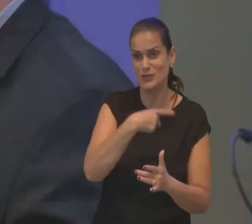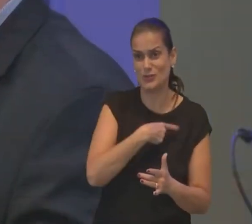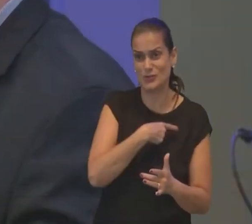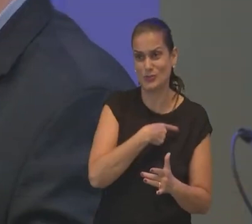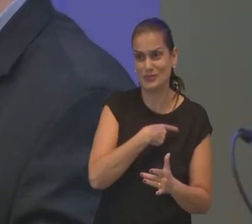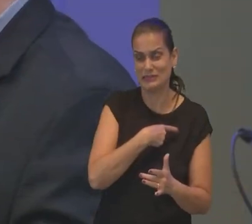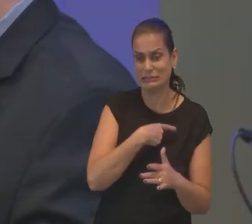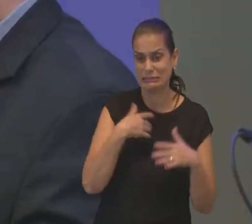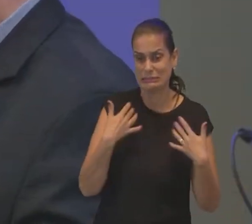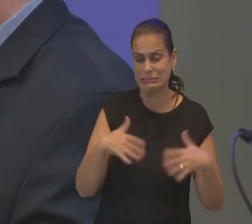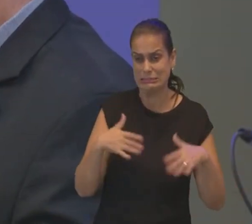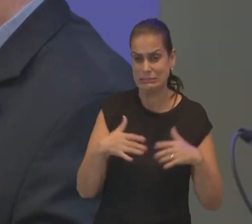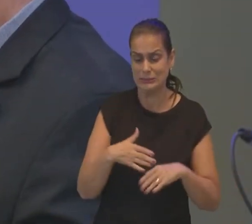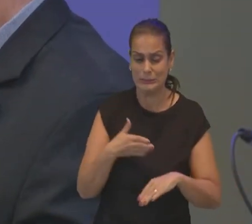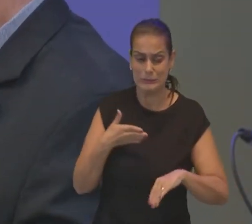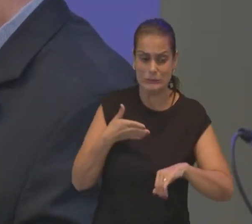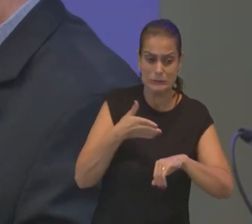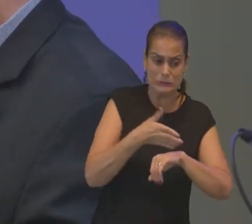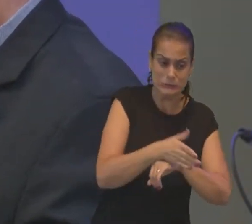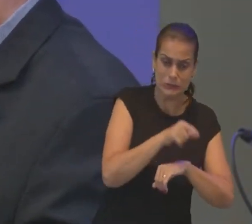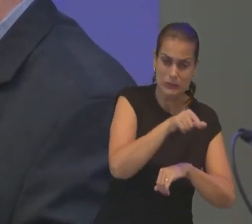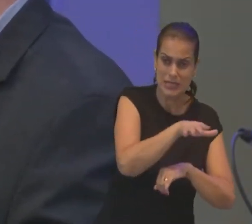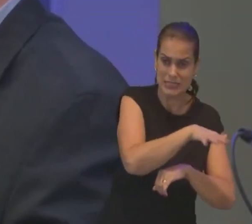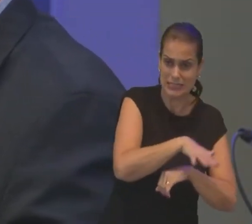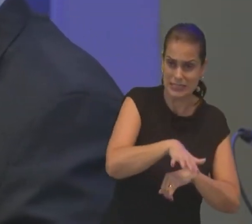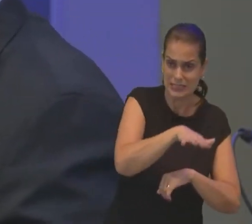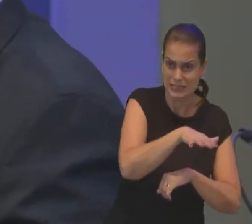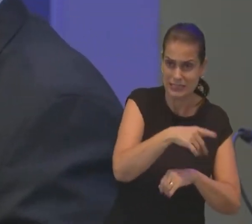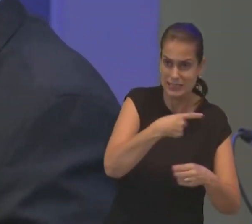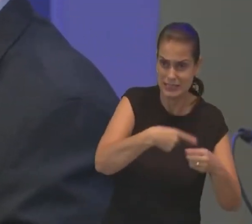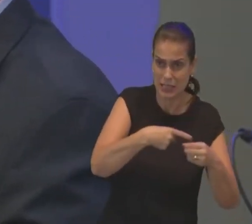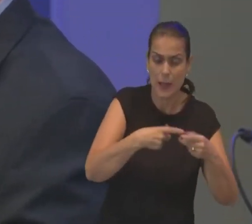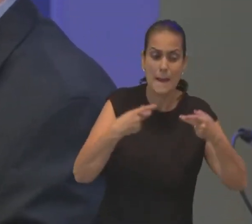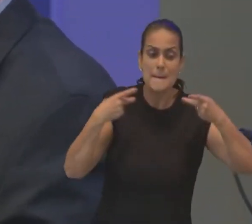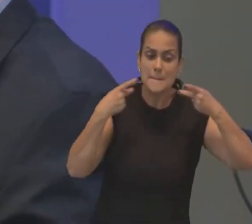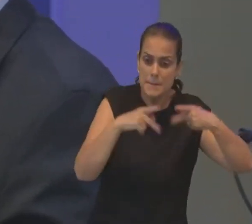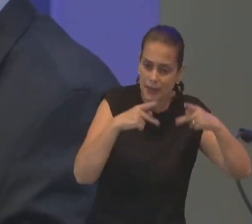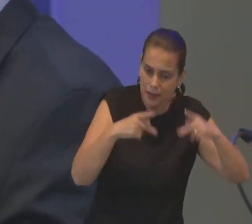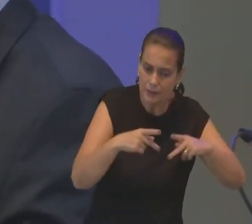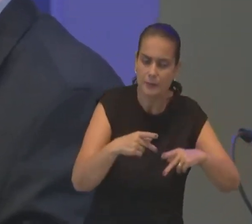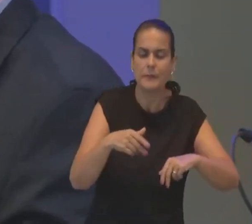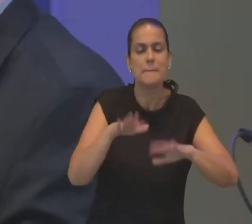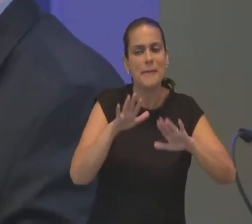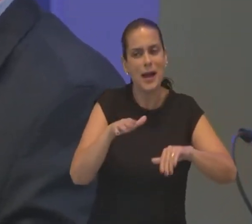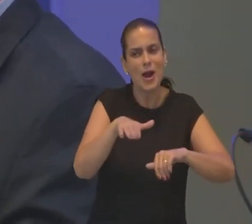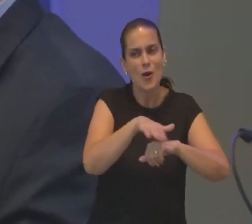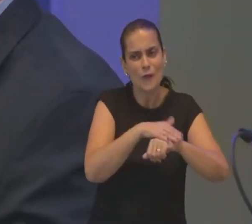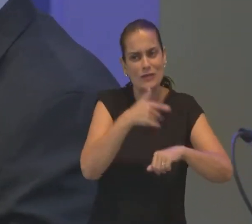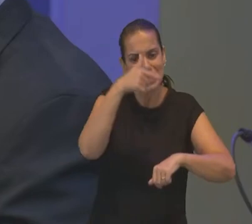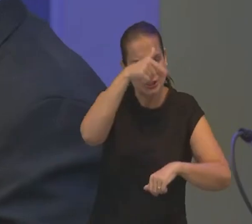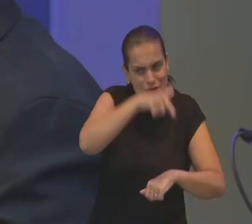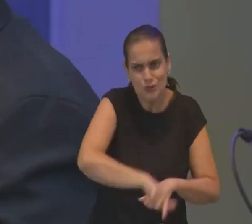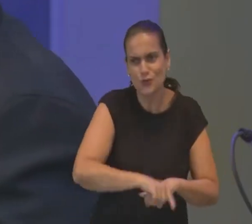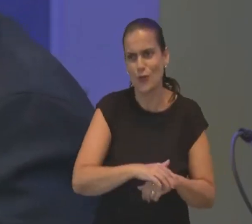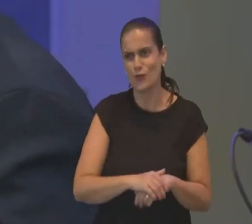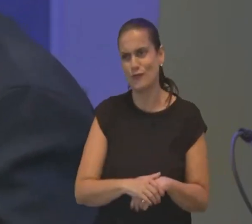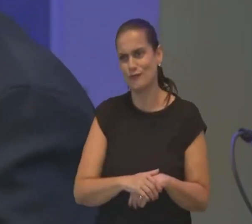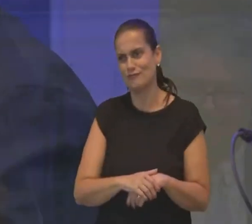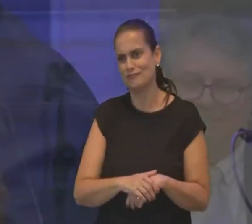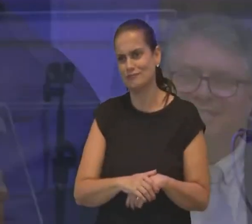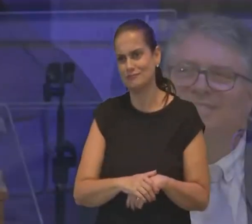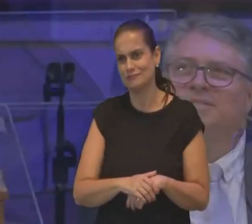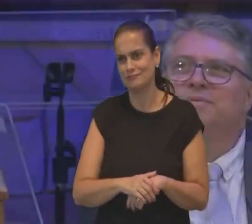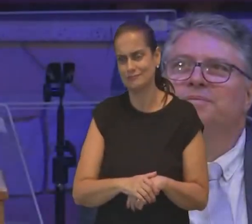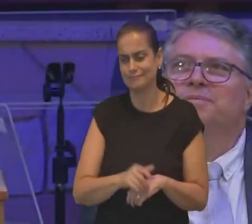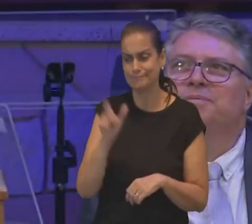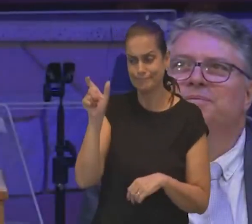E aquela ida para Parnamirim não foi só para pregar, não. Foi para ter outra conversa no gabinete. Disse: pastor